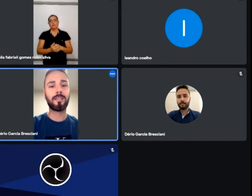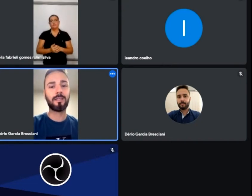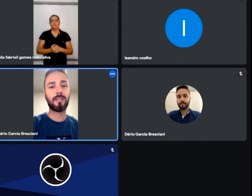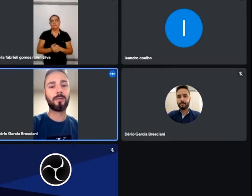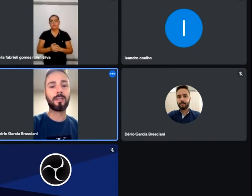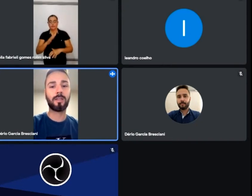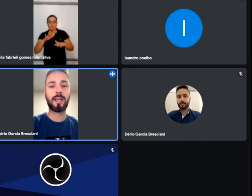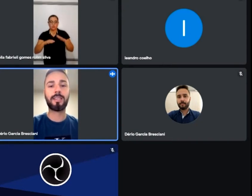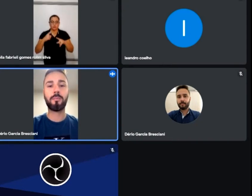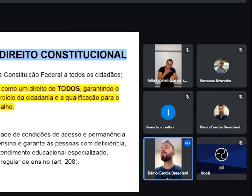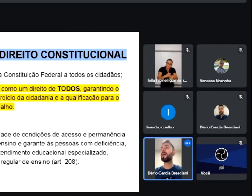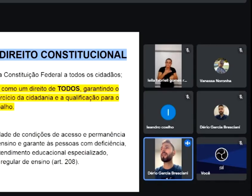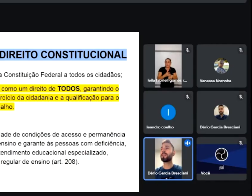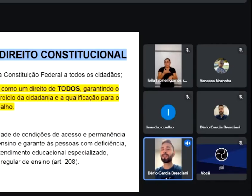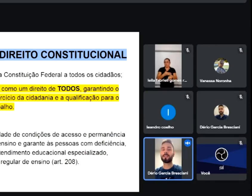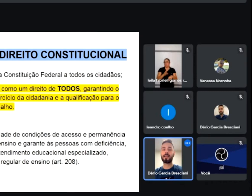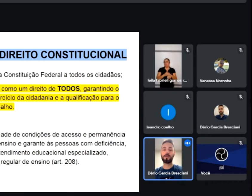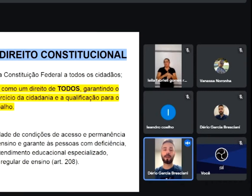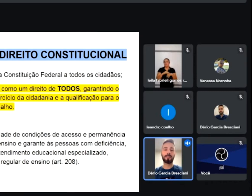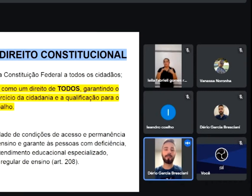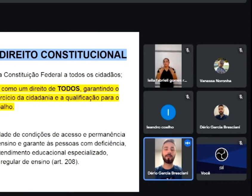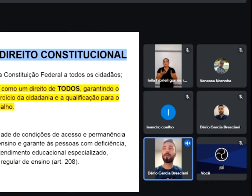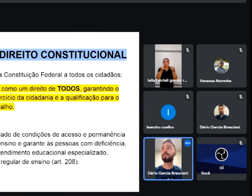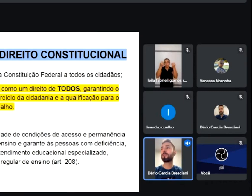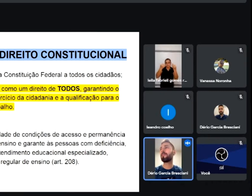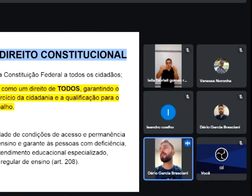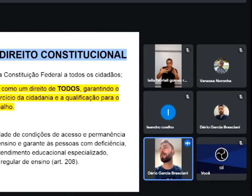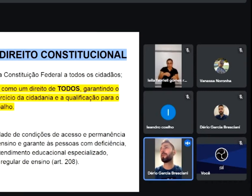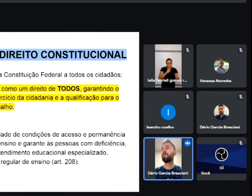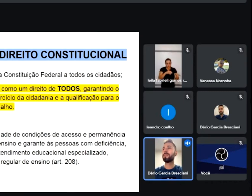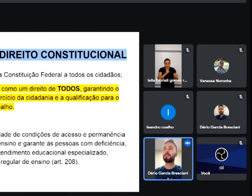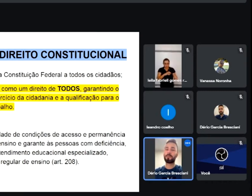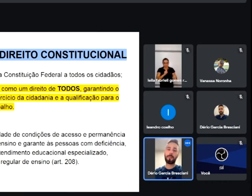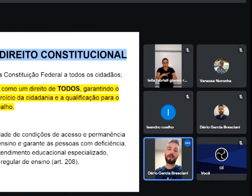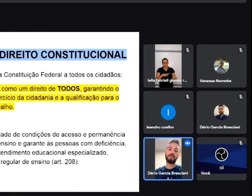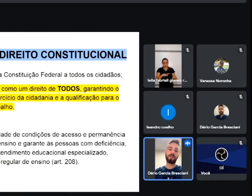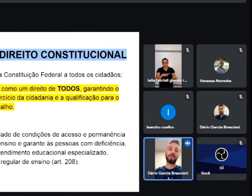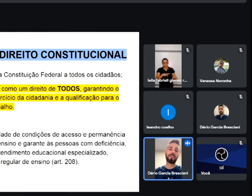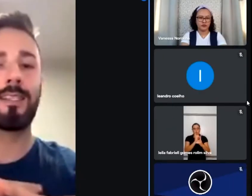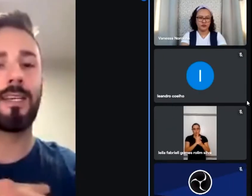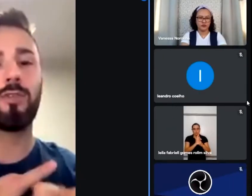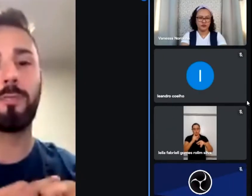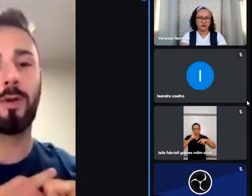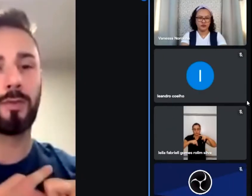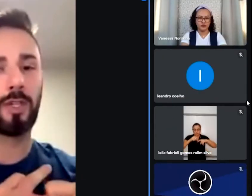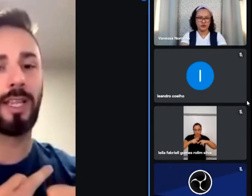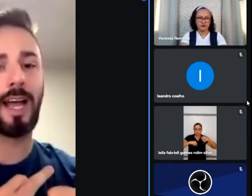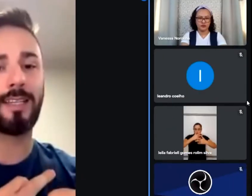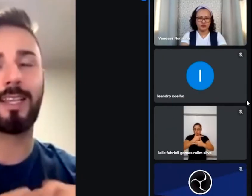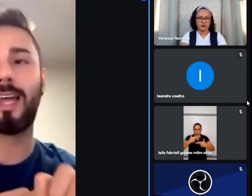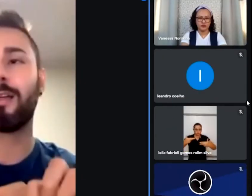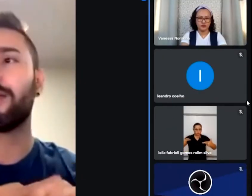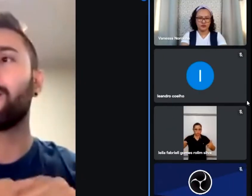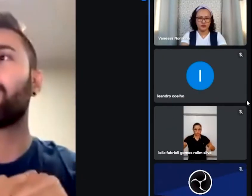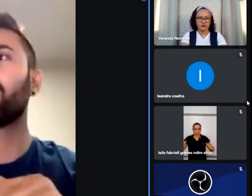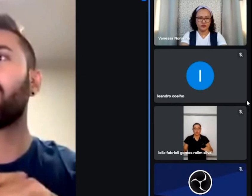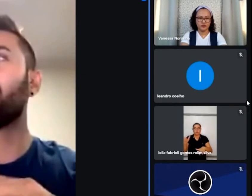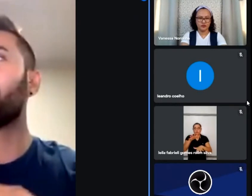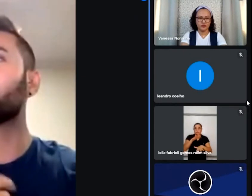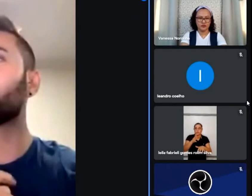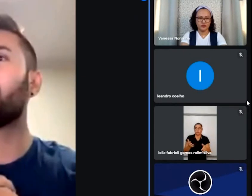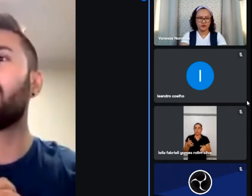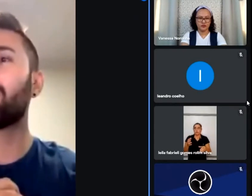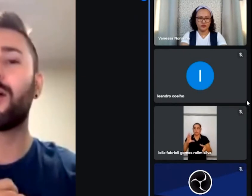crianças com deficiência. As palestras são realizadas por profissionais da área e está aberto ao público